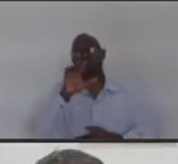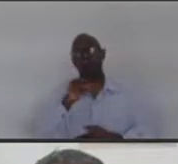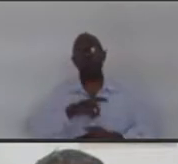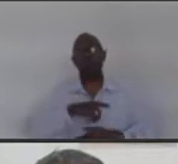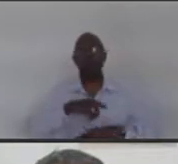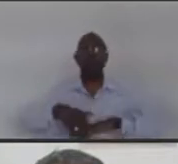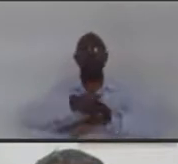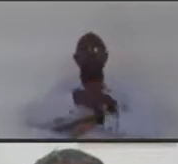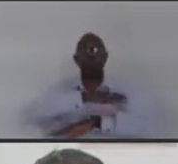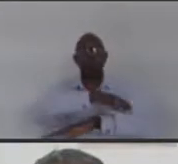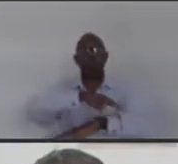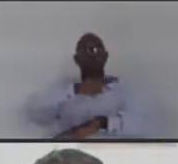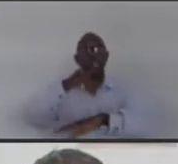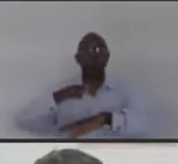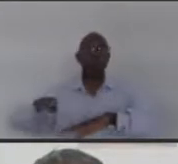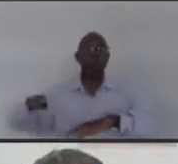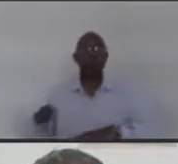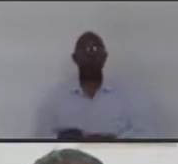indicação 4.001.